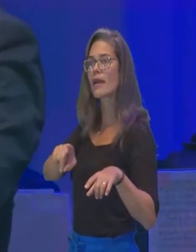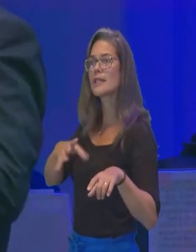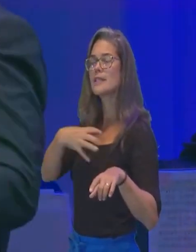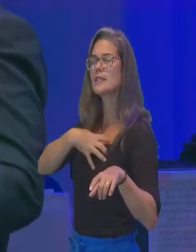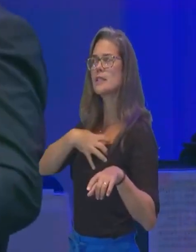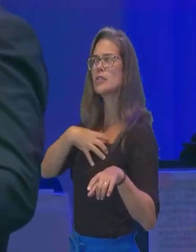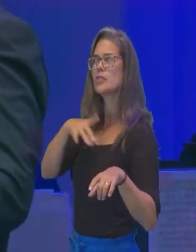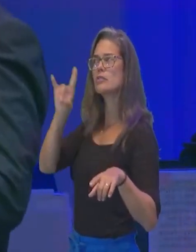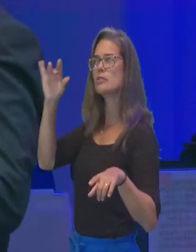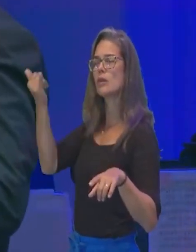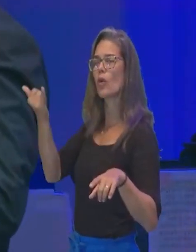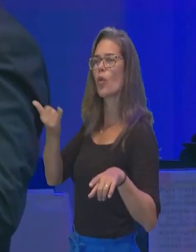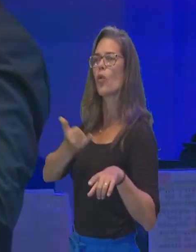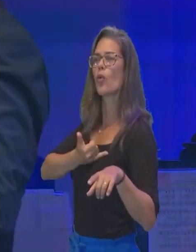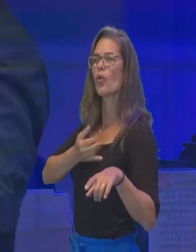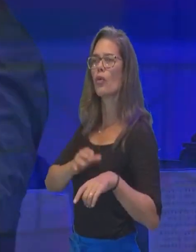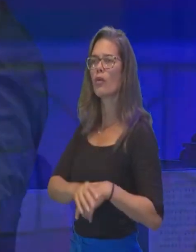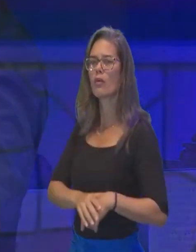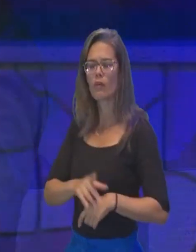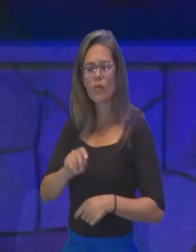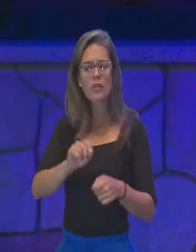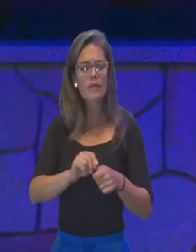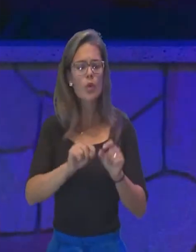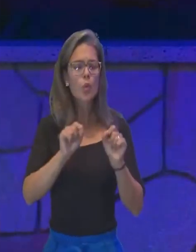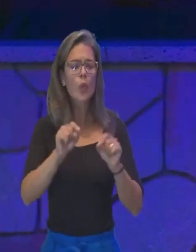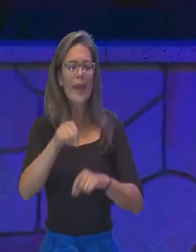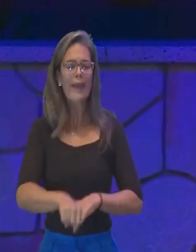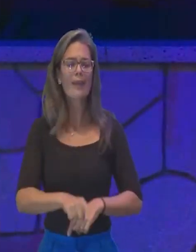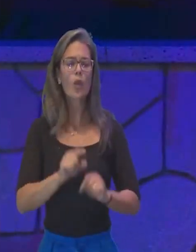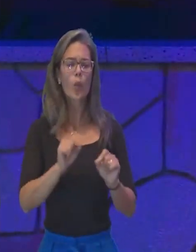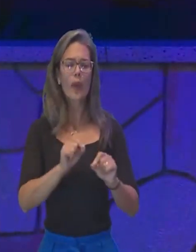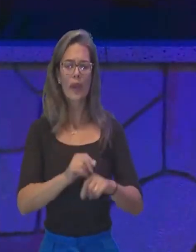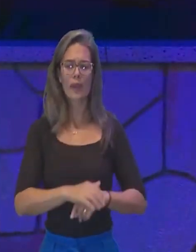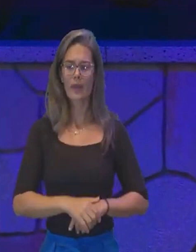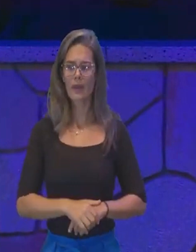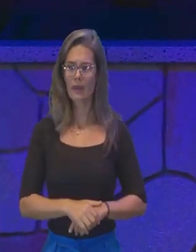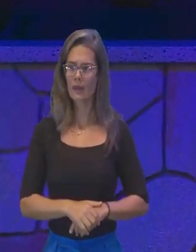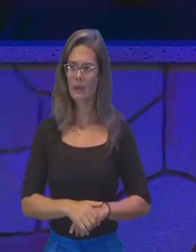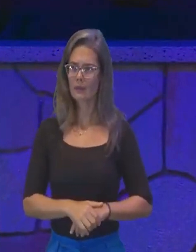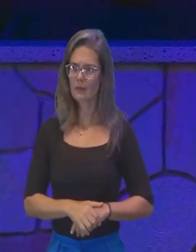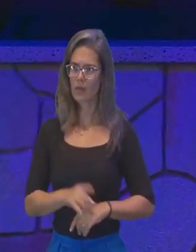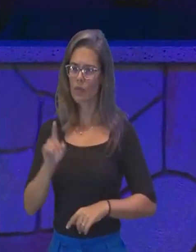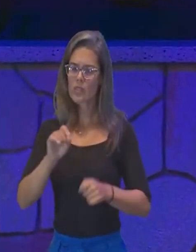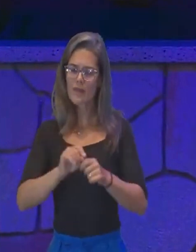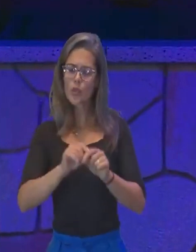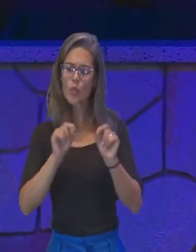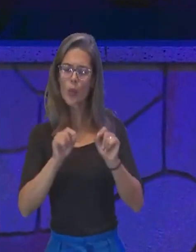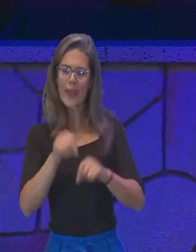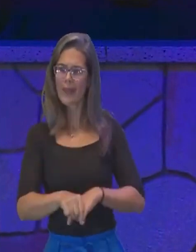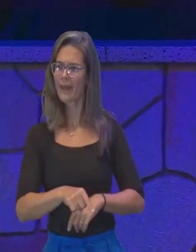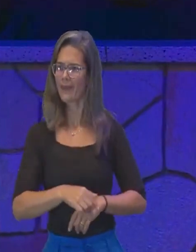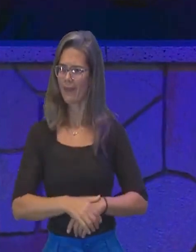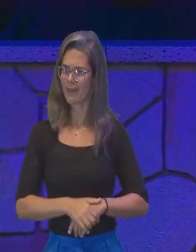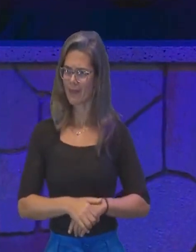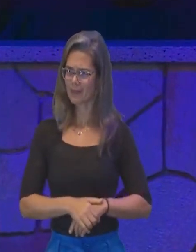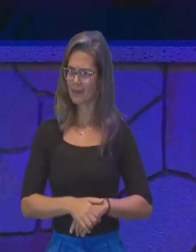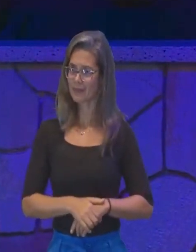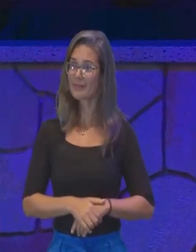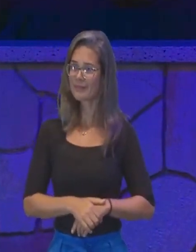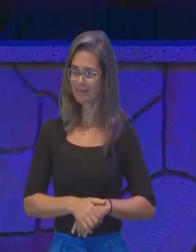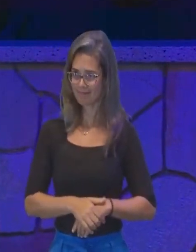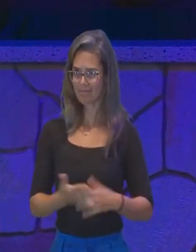lhe disse: que fazes aqui, Elias? Que fazes aqui?